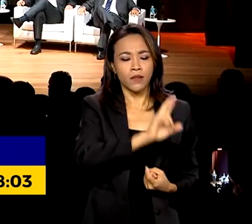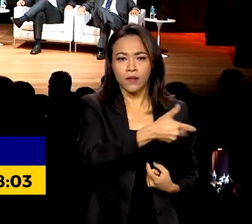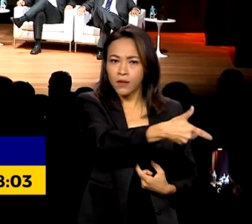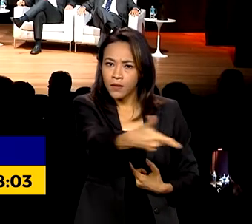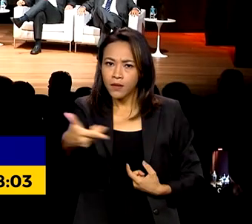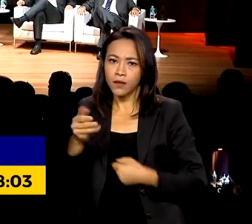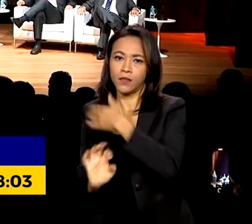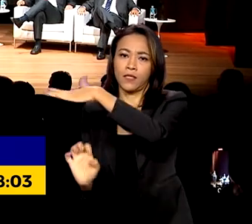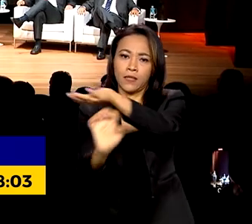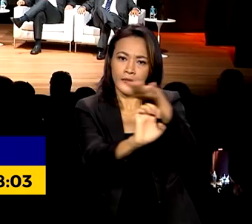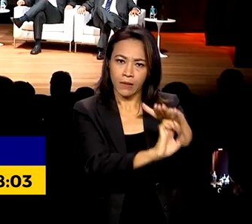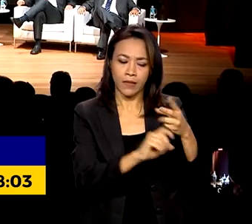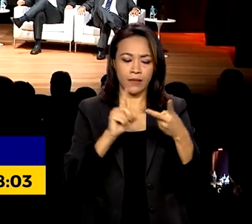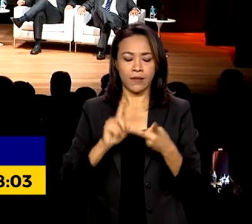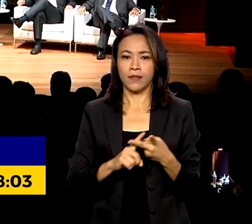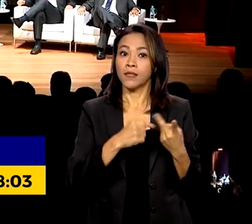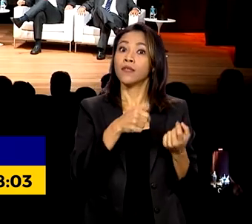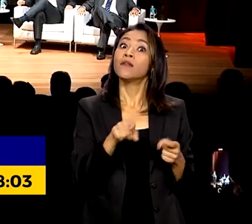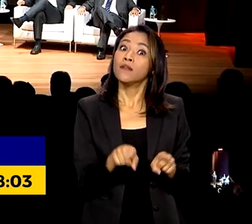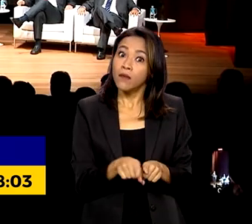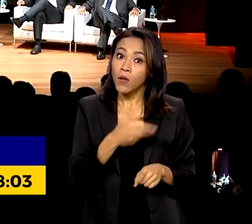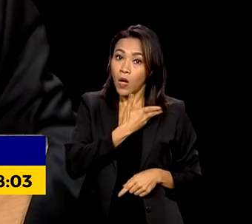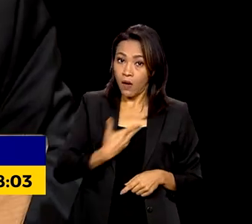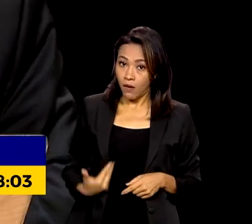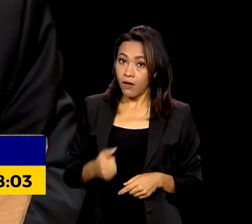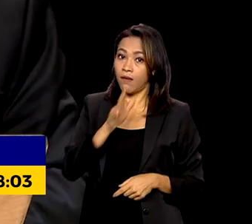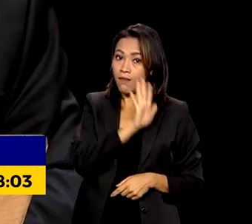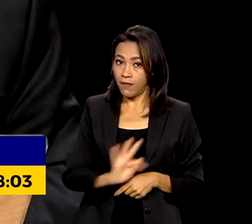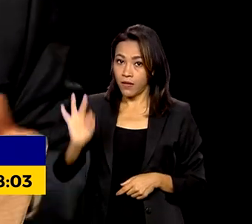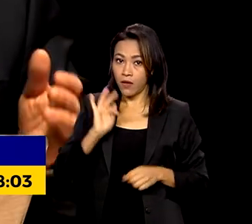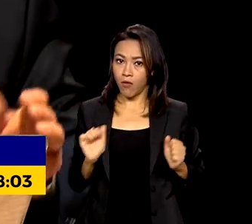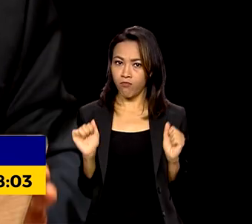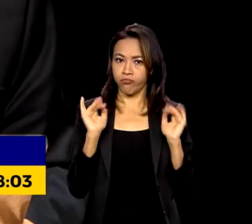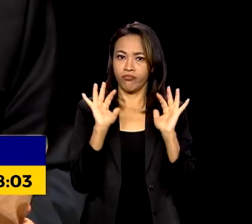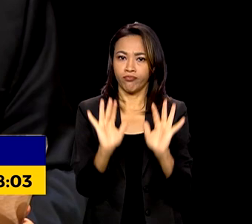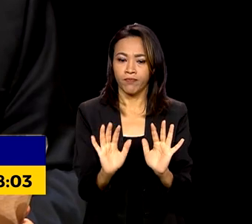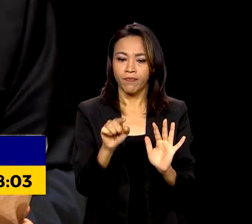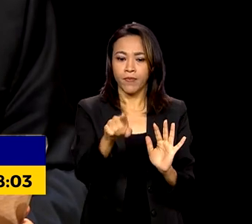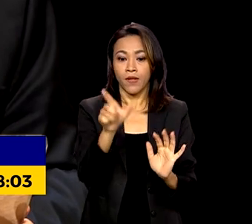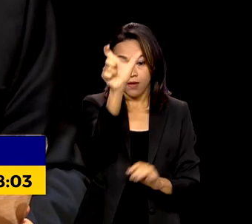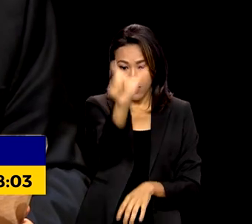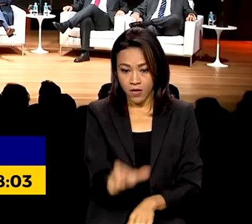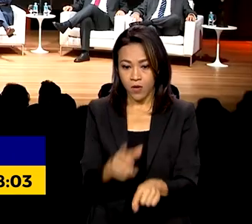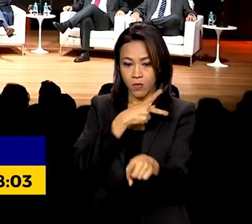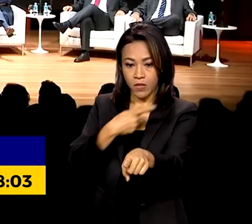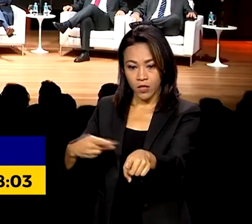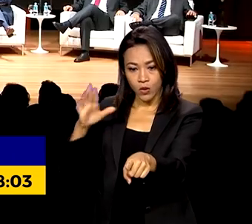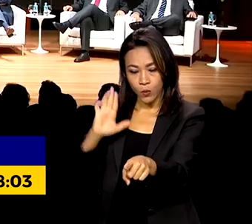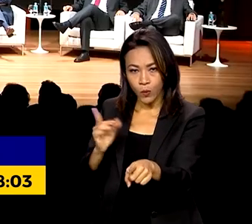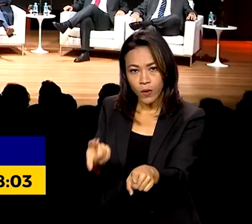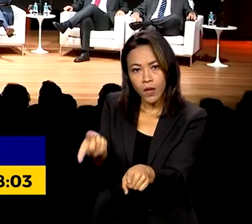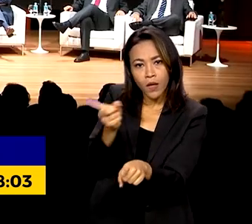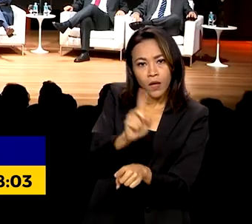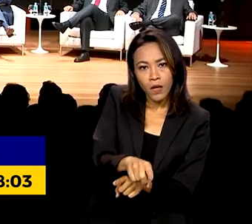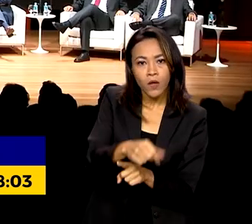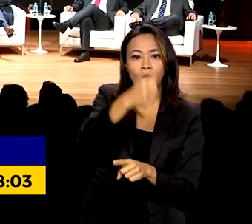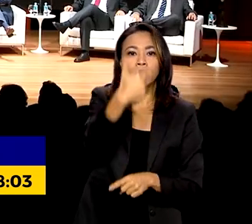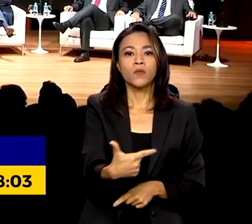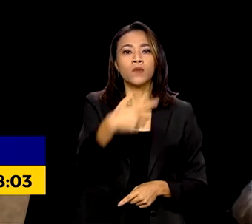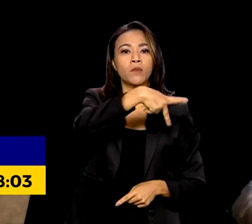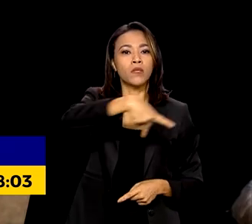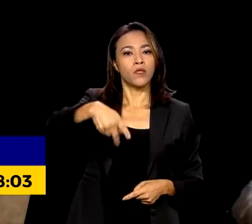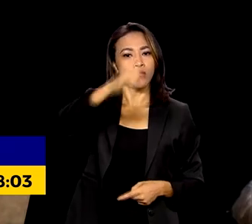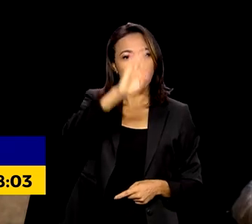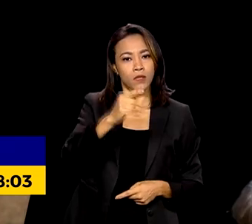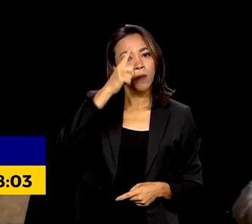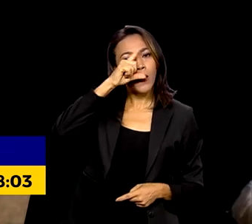setores produtivos e também o governo federal. Participaram também o presidente Lula, o vice-presidente Geraldo Alckmin